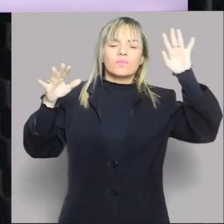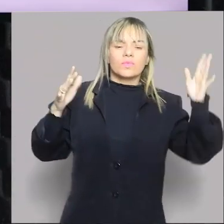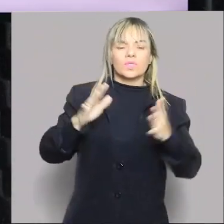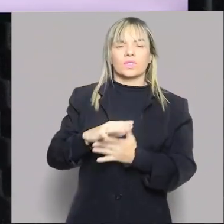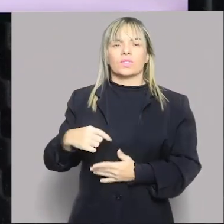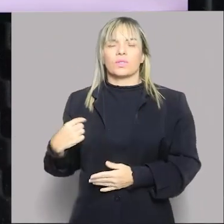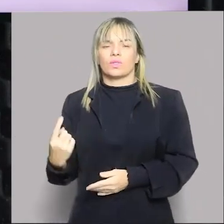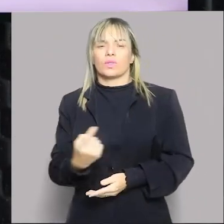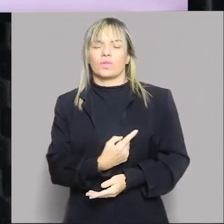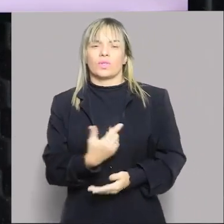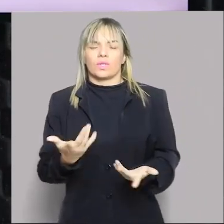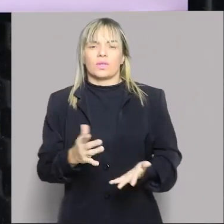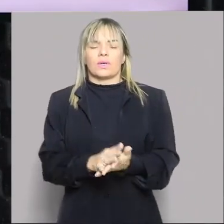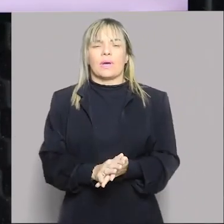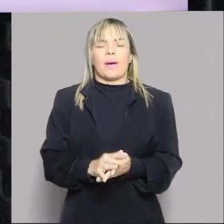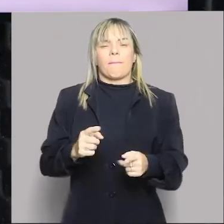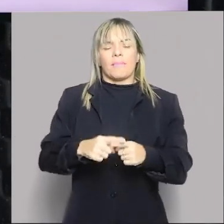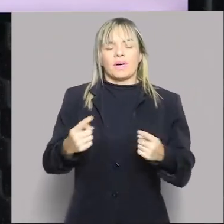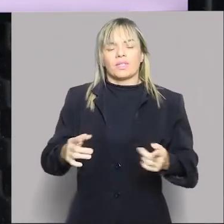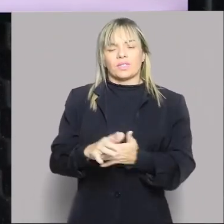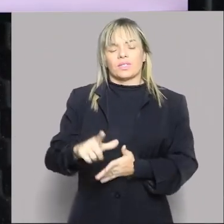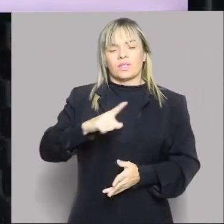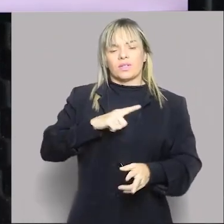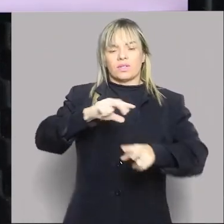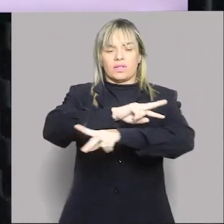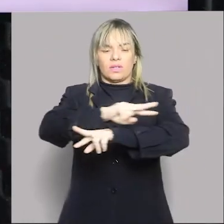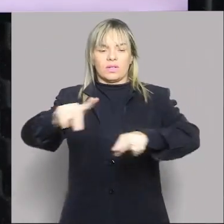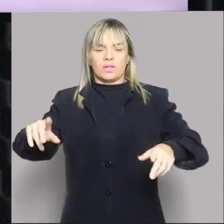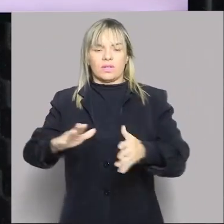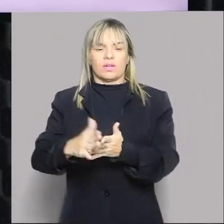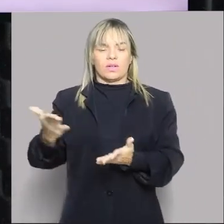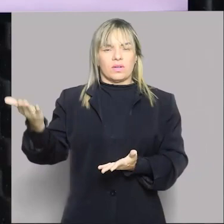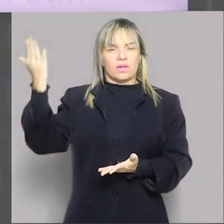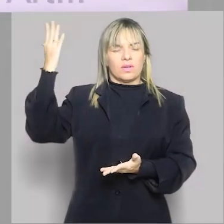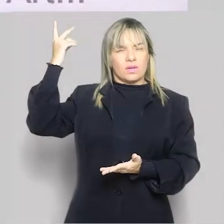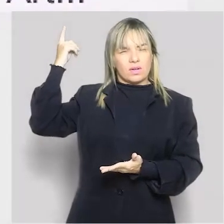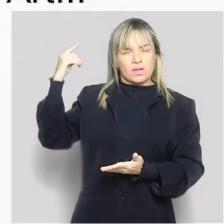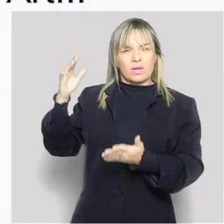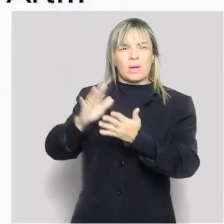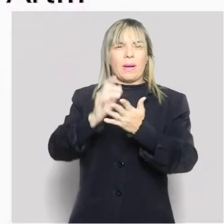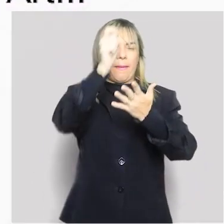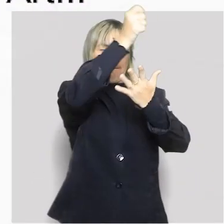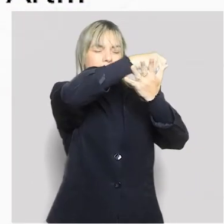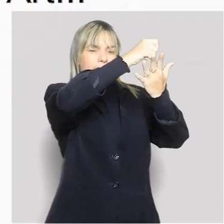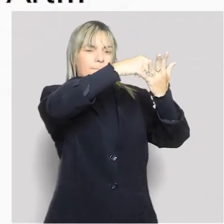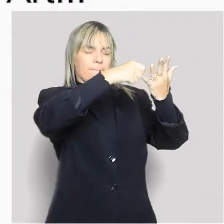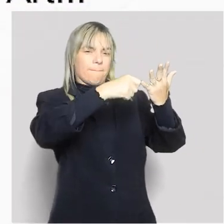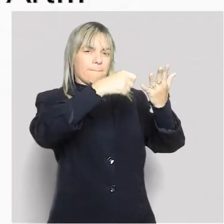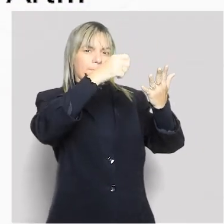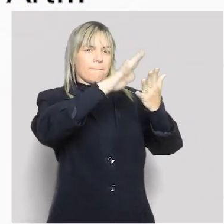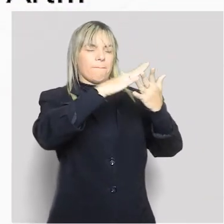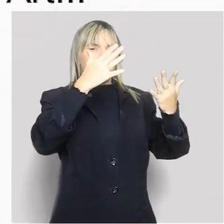religião, de outros também, né? As pinturas rupestres são as mais antigas, mas não são as únicas. Por exemplo,